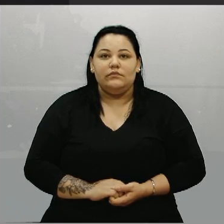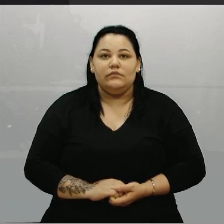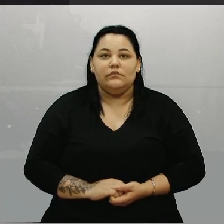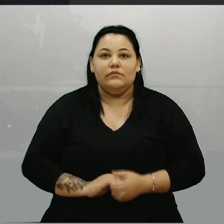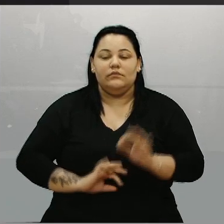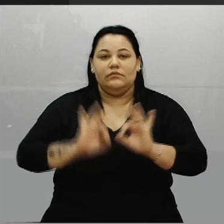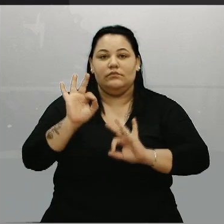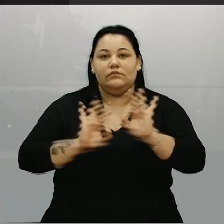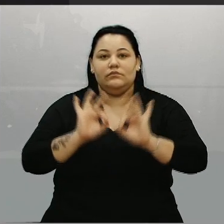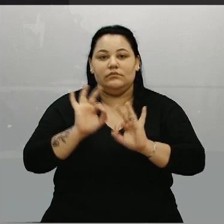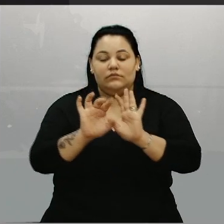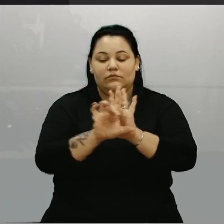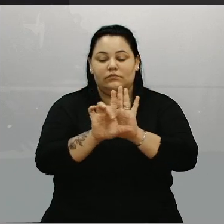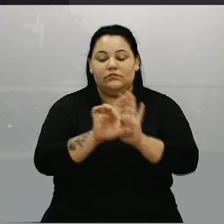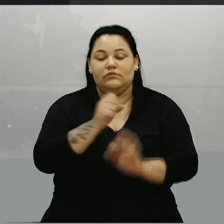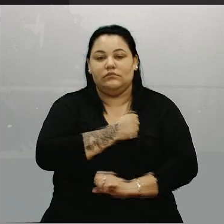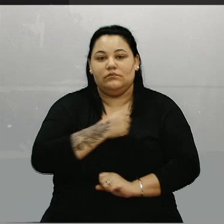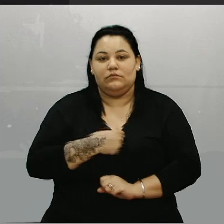Projeto de lei número